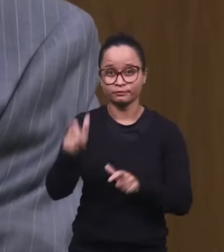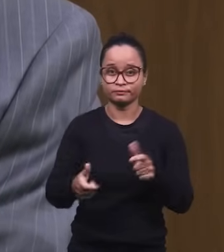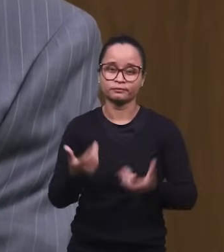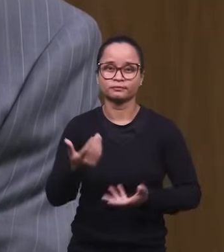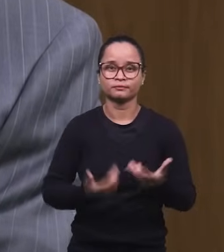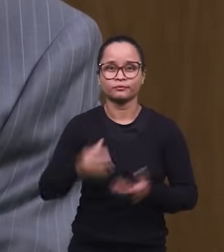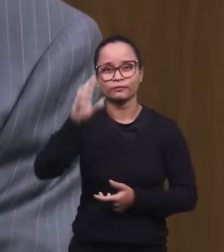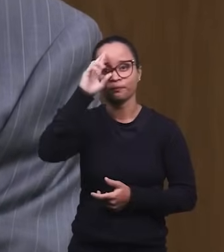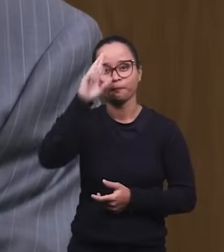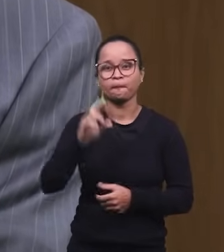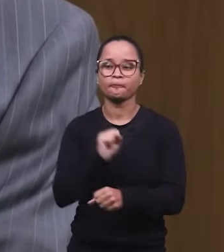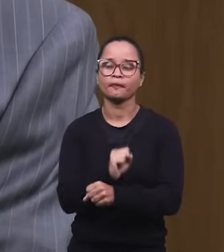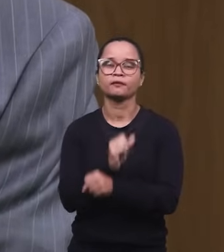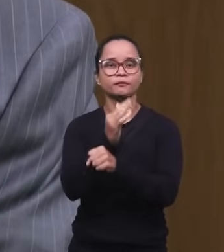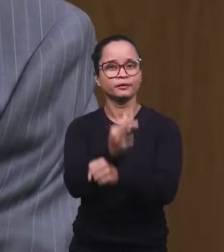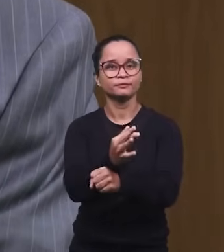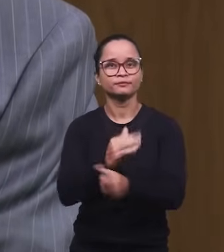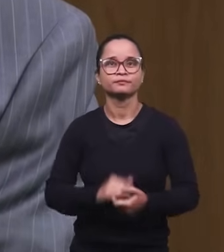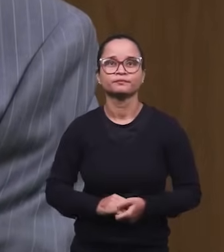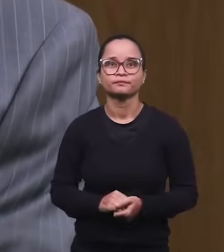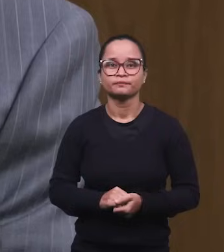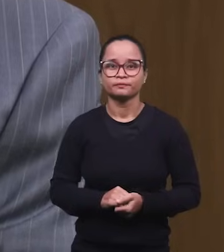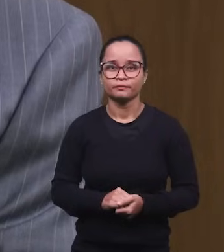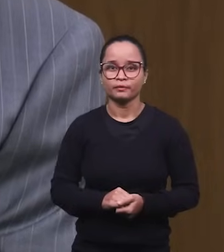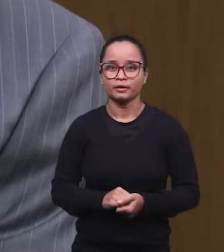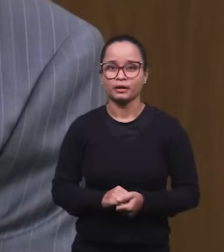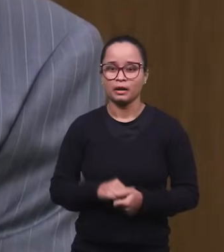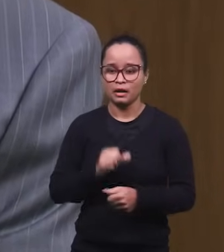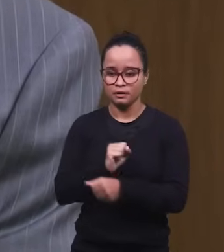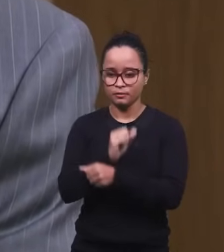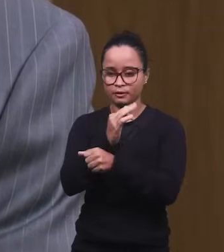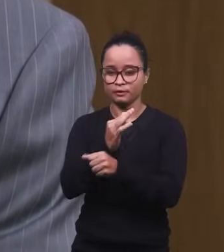a esperança. E aonde está a esperança? A